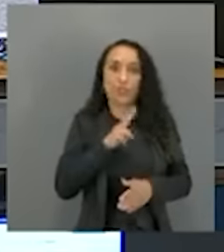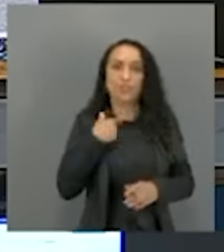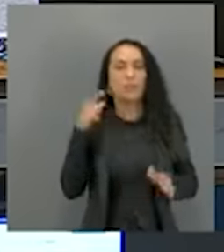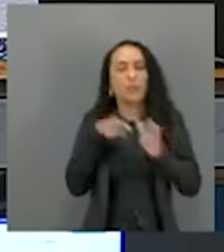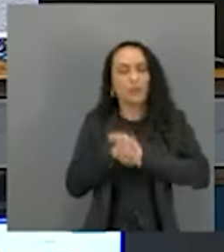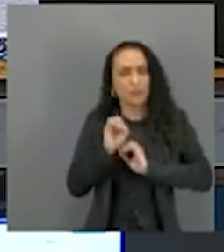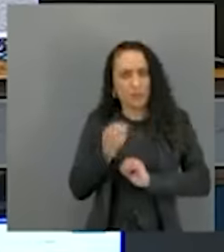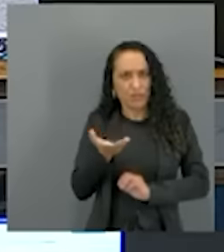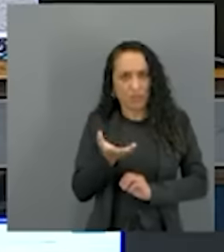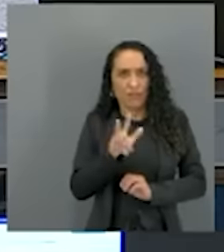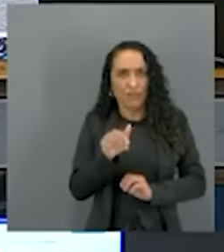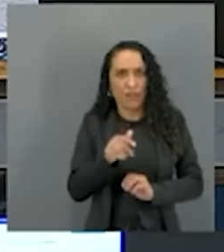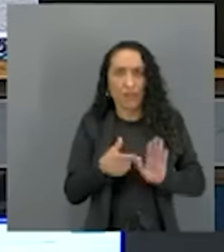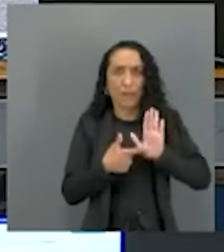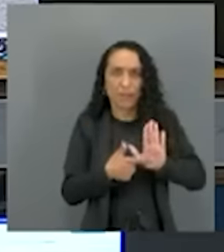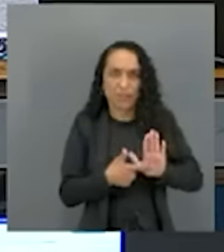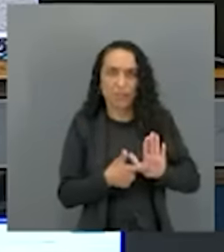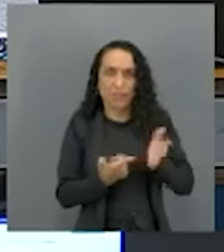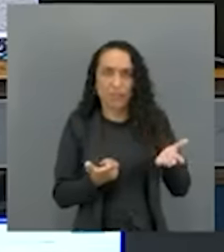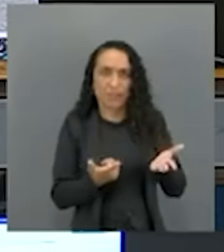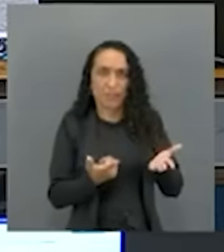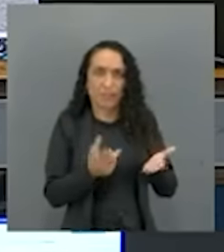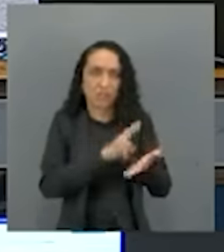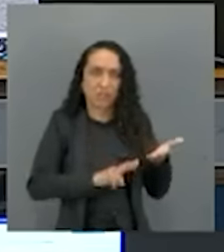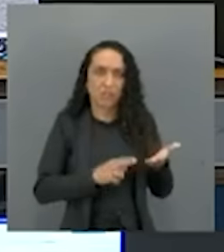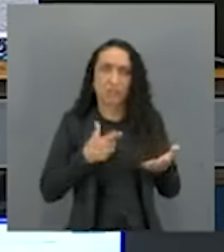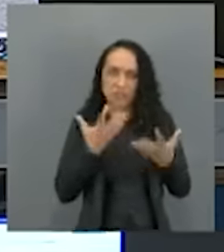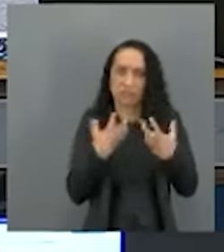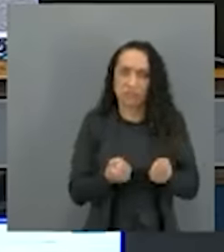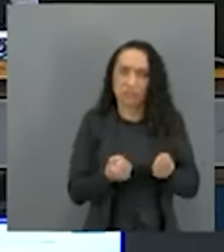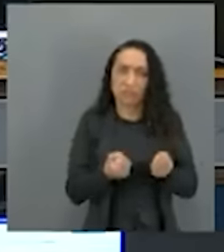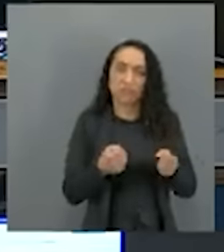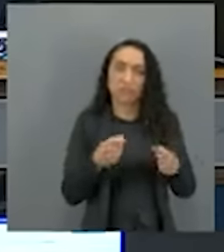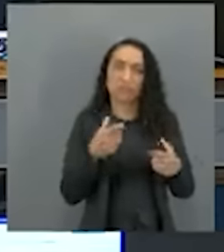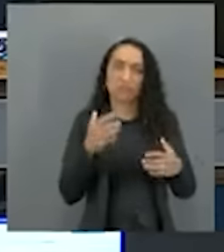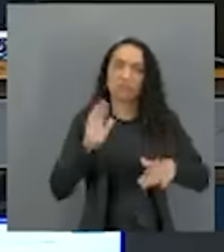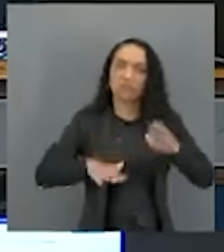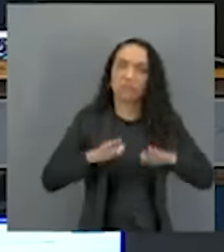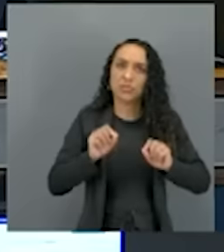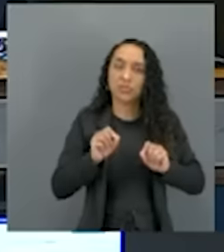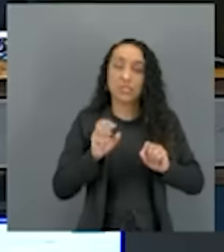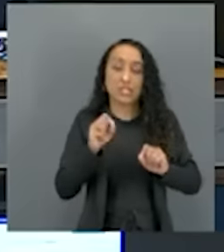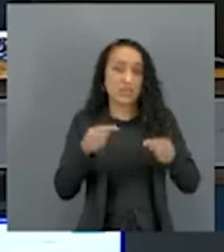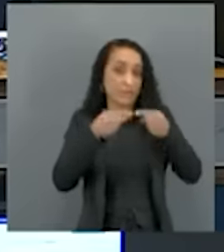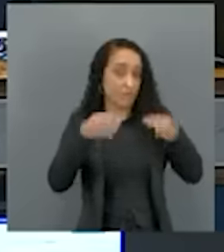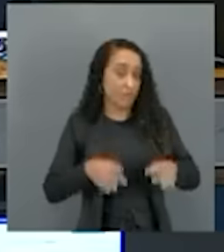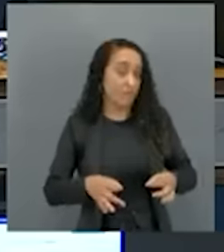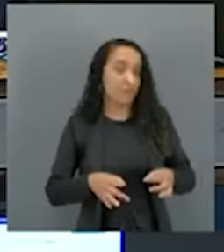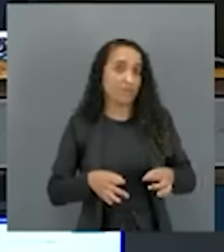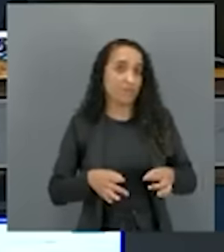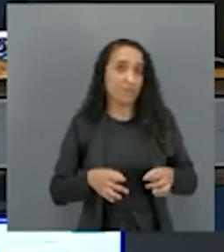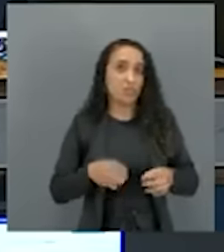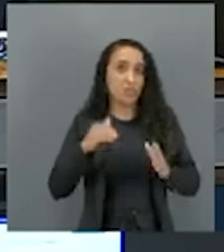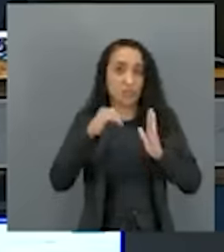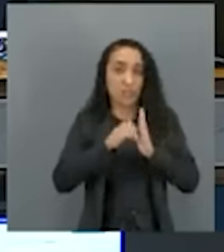sen vossa excelência vai apresentar que eu AC catare de acordo com a com conveniência e a concordância do